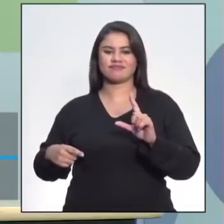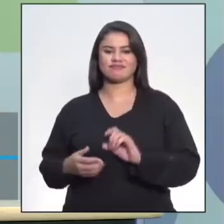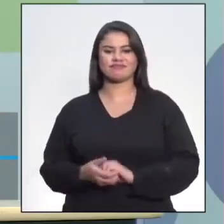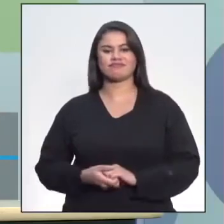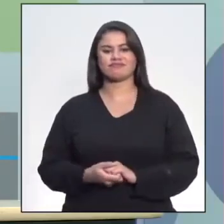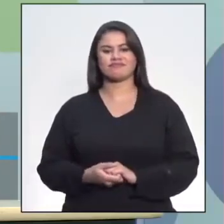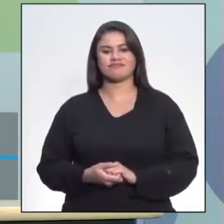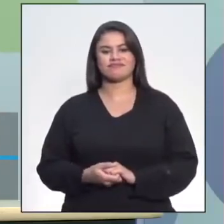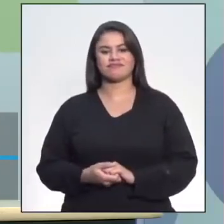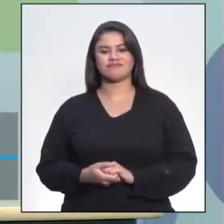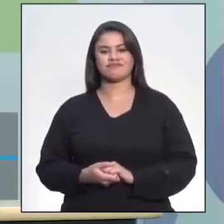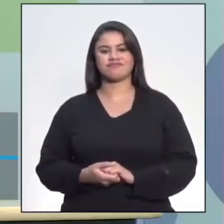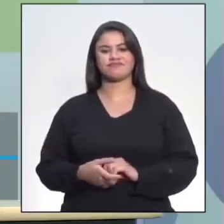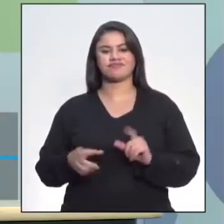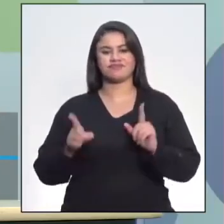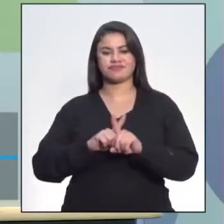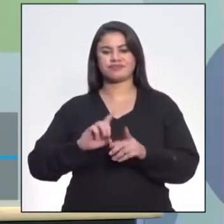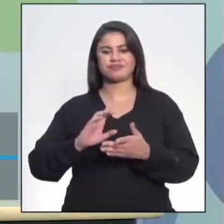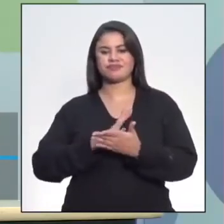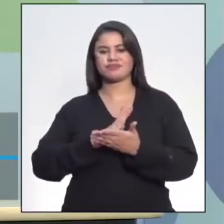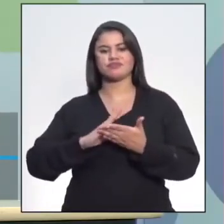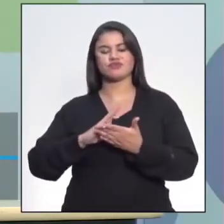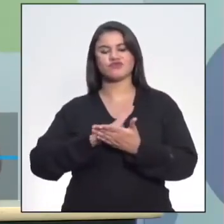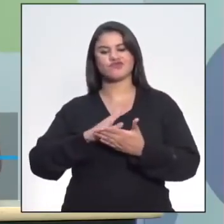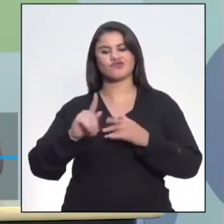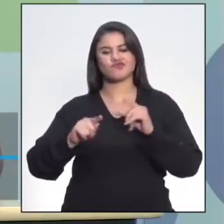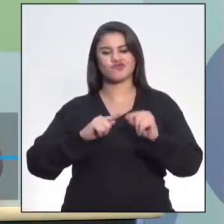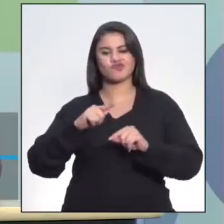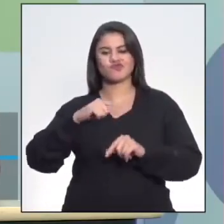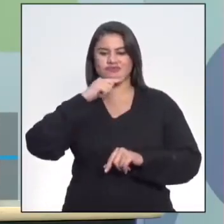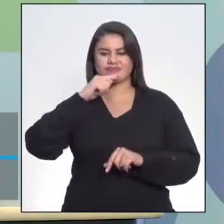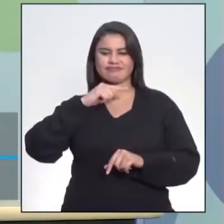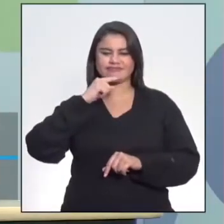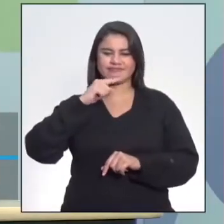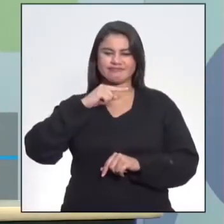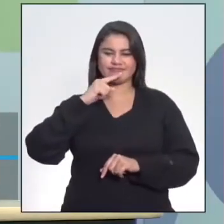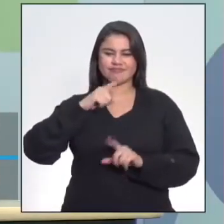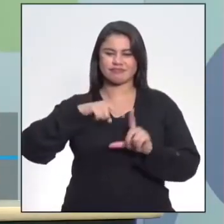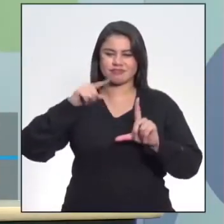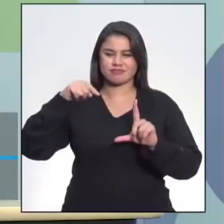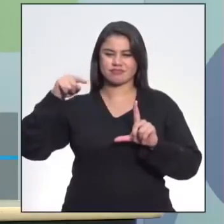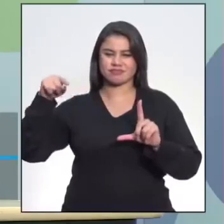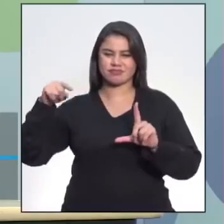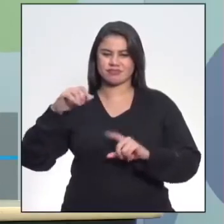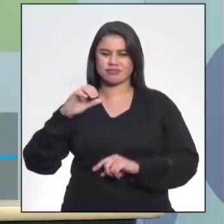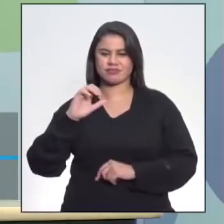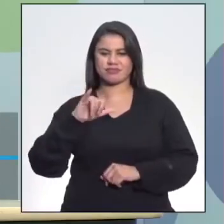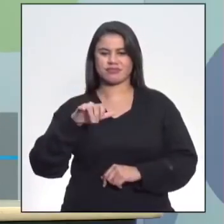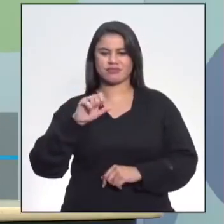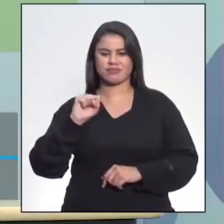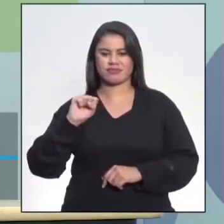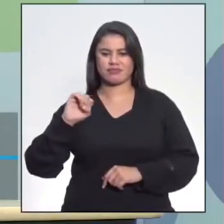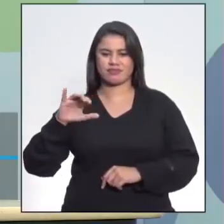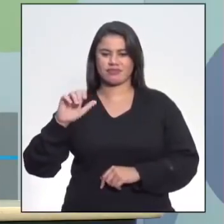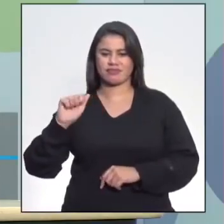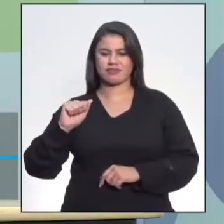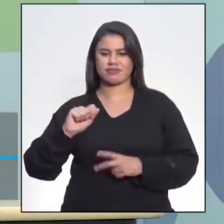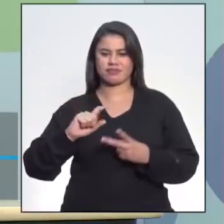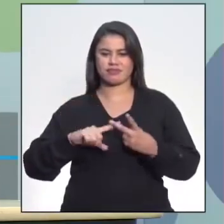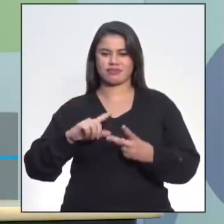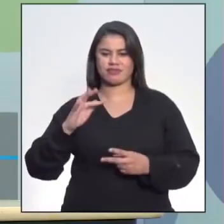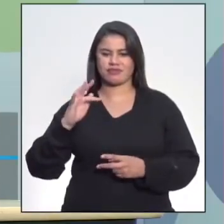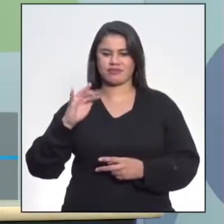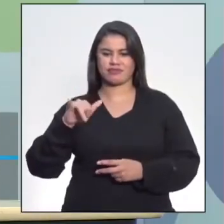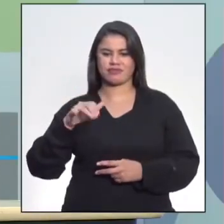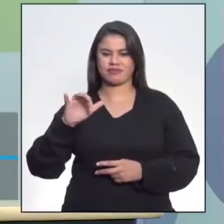cartesiano. Nós tivemos também alguns alunos que disseram que não conseguiram fazer o gráfico. Foi o caso da Jéssica, do Jefferson,